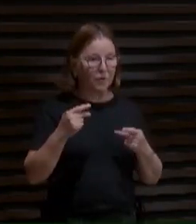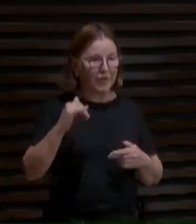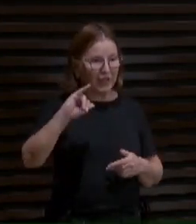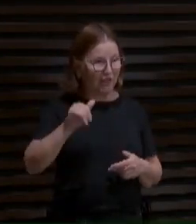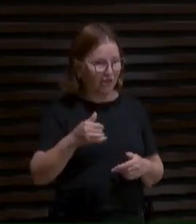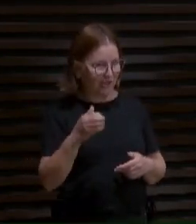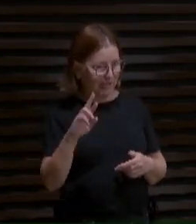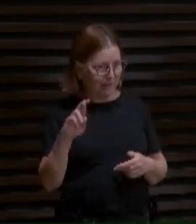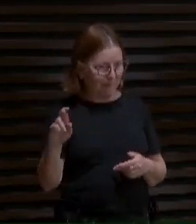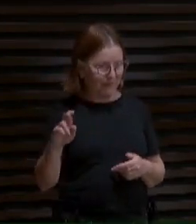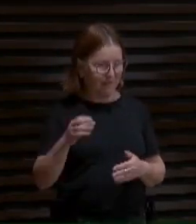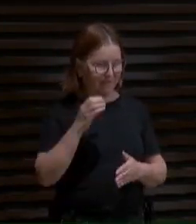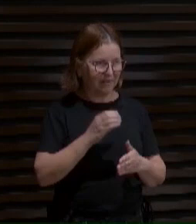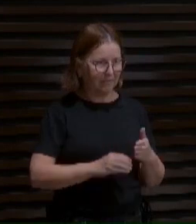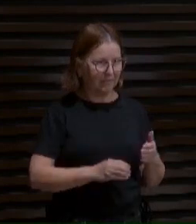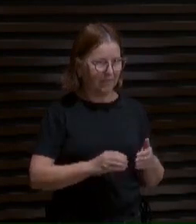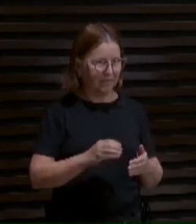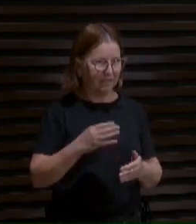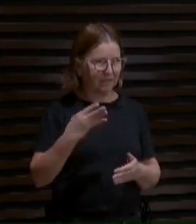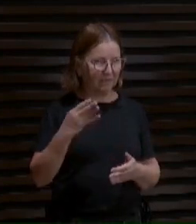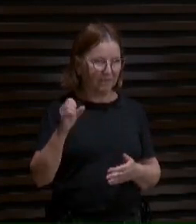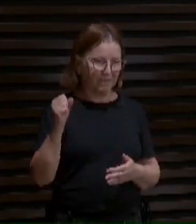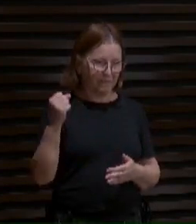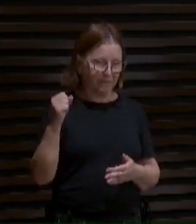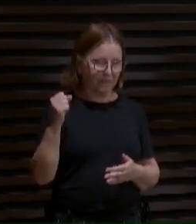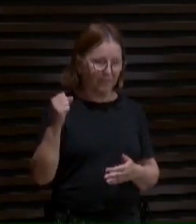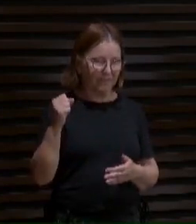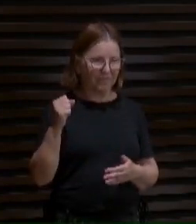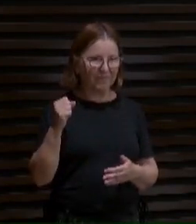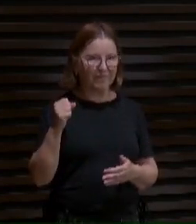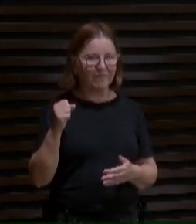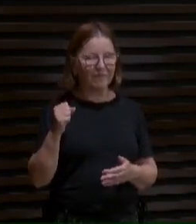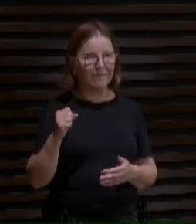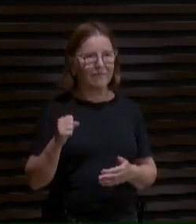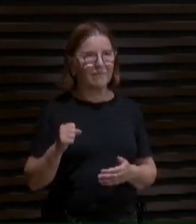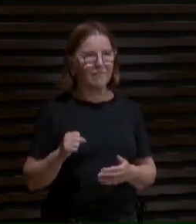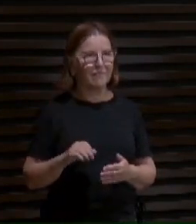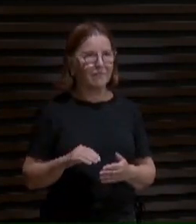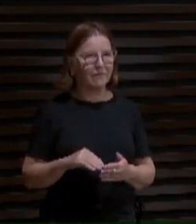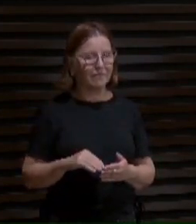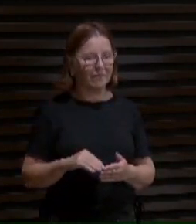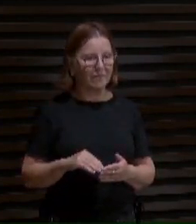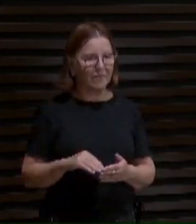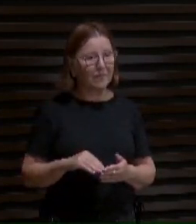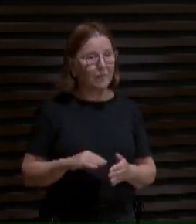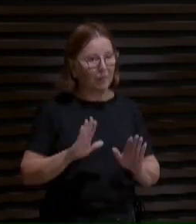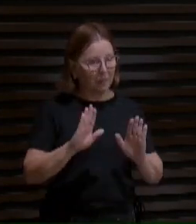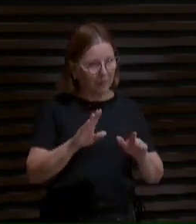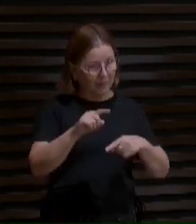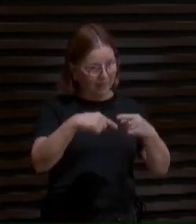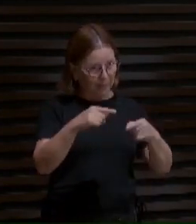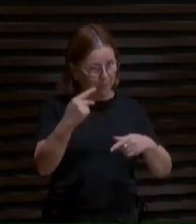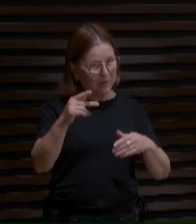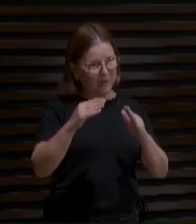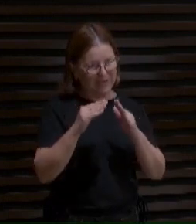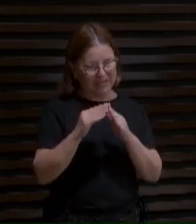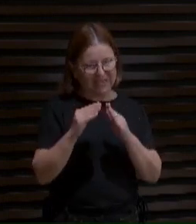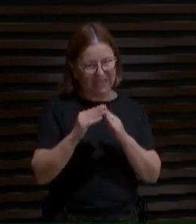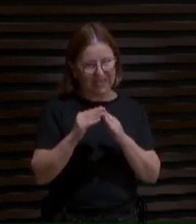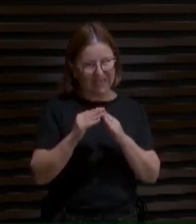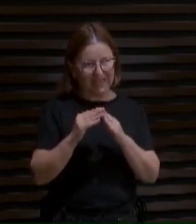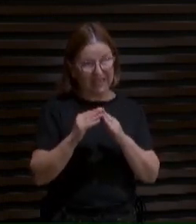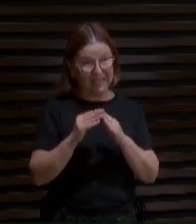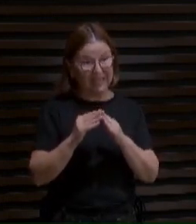capítulo 48, você quando estiver em casa e quiser